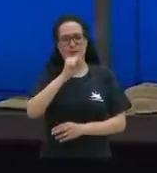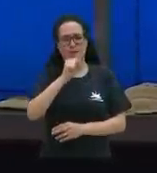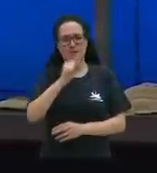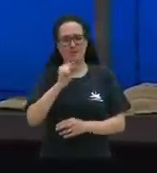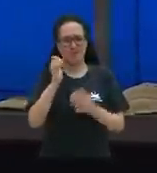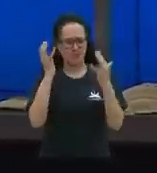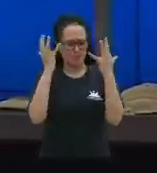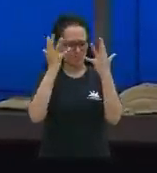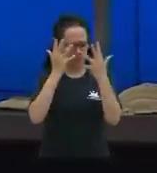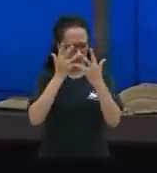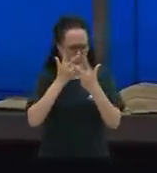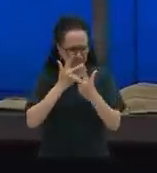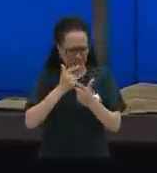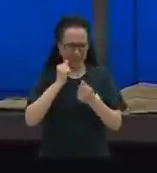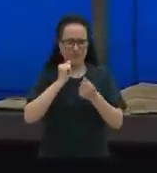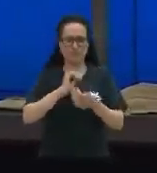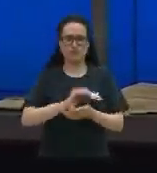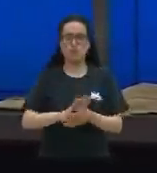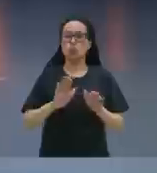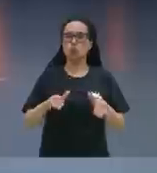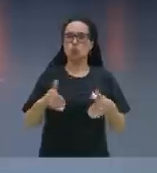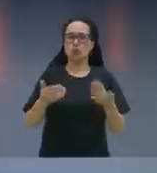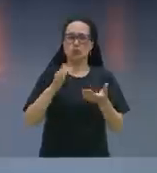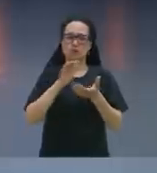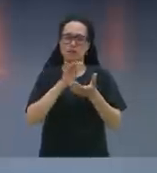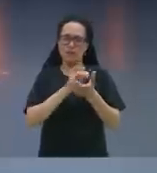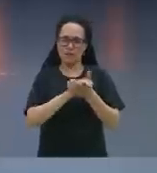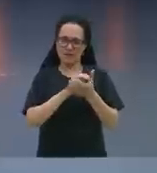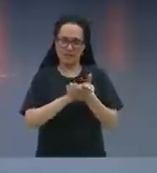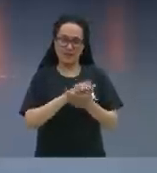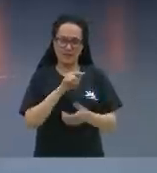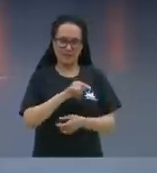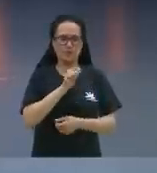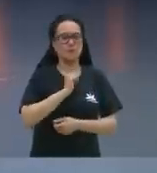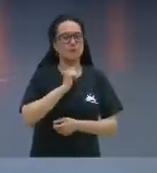E quando casei com a Neuzinha, eu já era missionário.